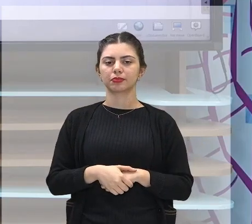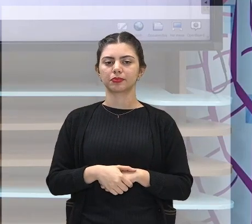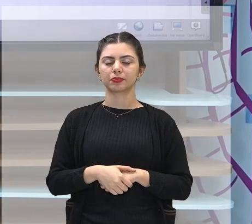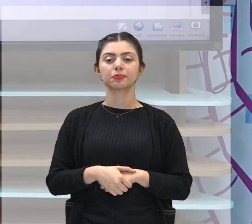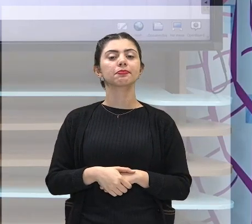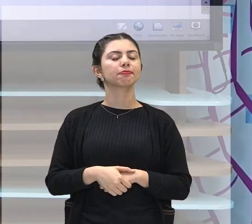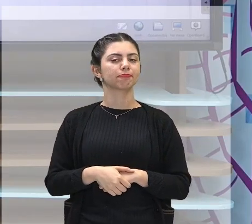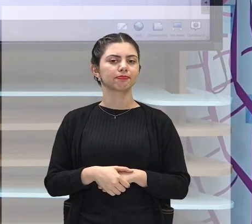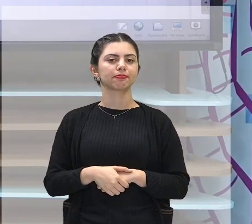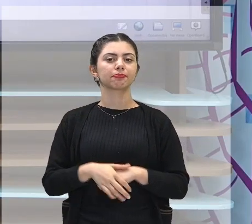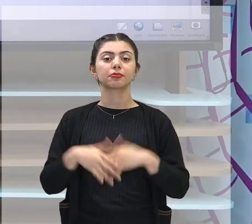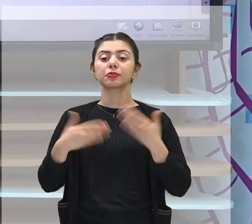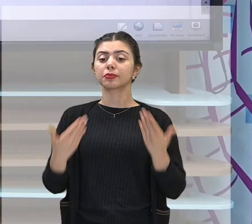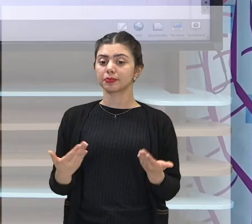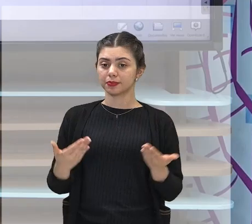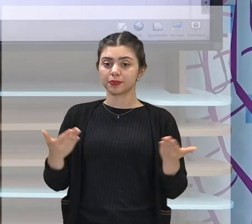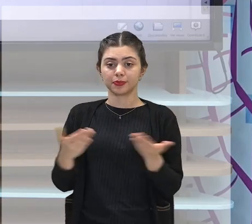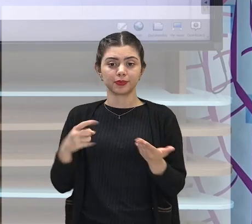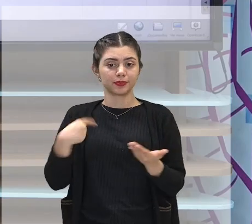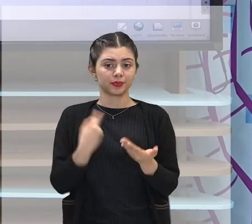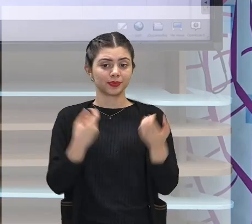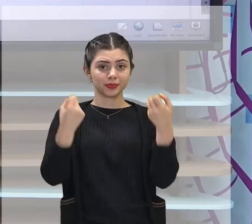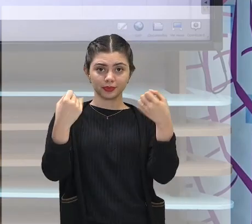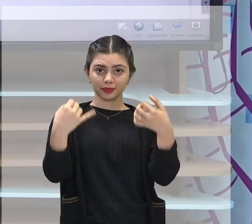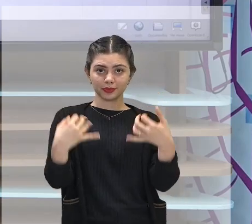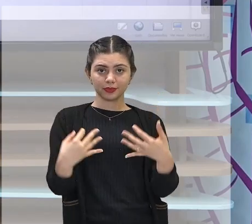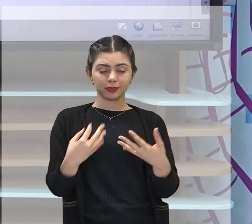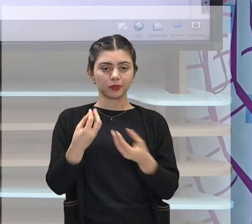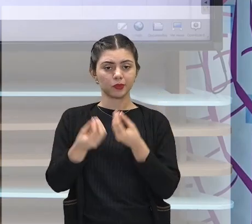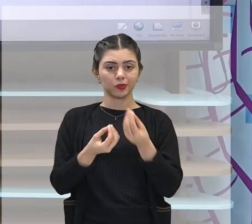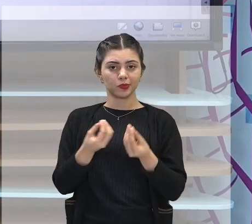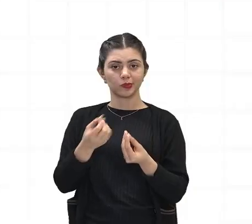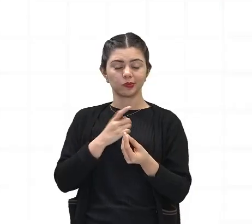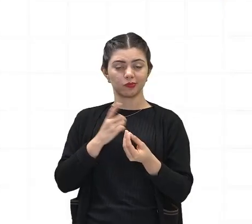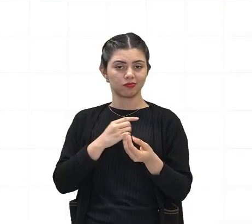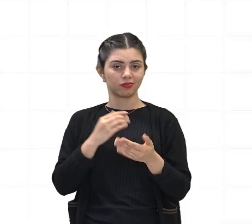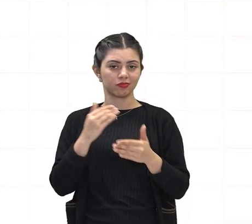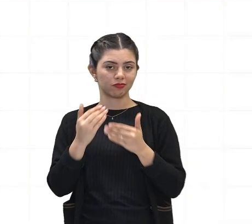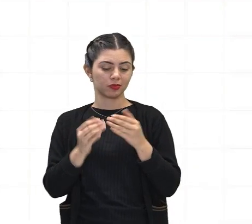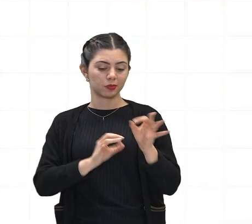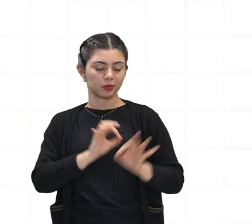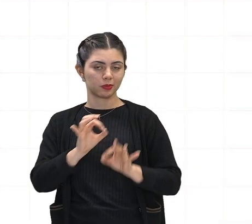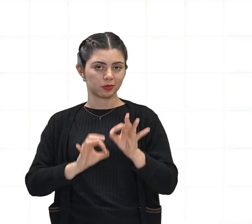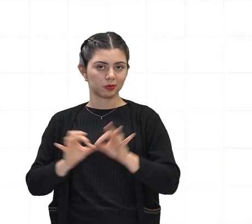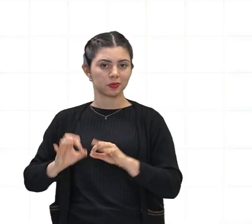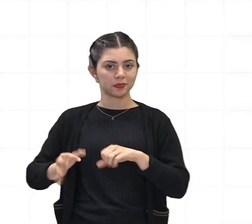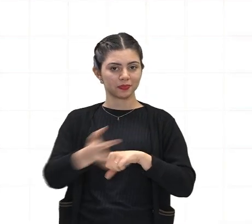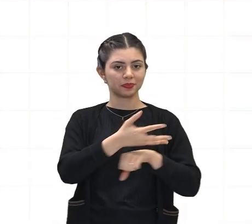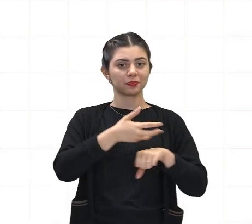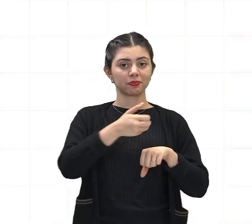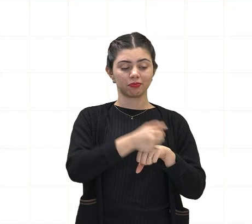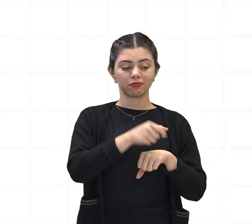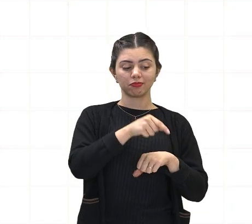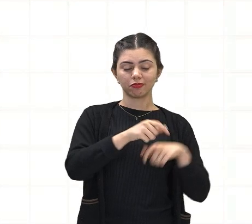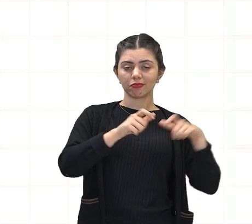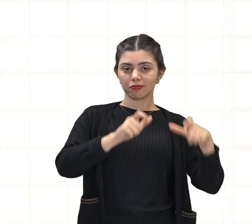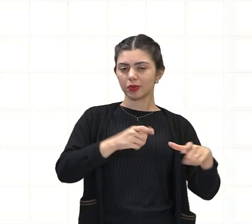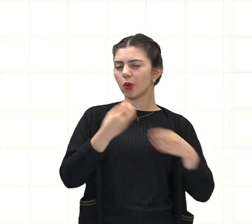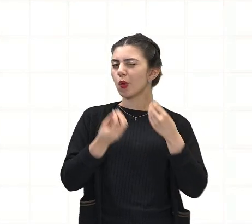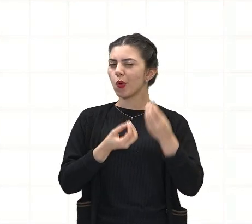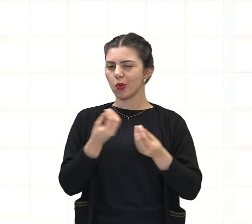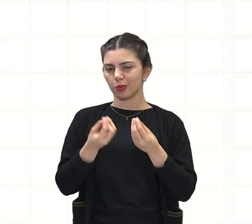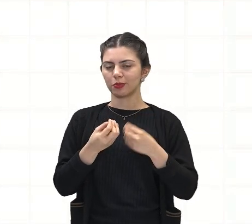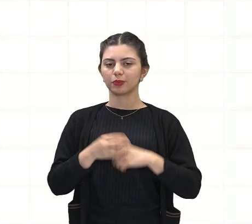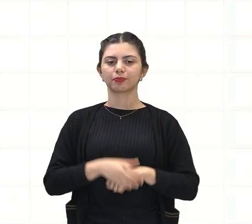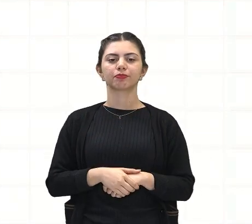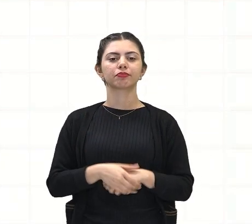E aí vamos justamente tratar desse contexto colonial, né? A colonização desse espaço, né?